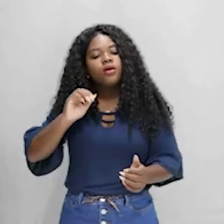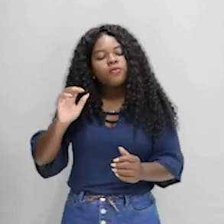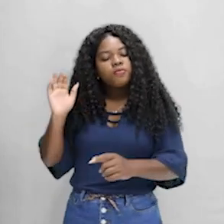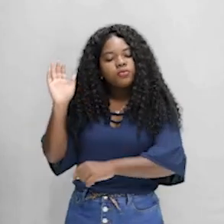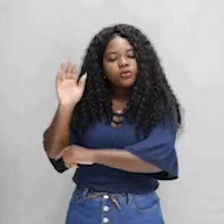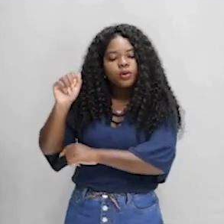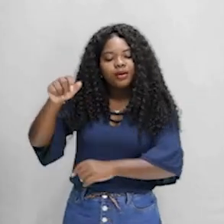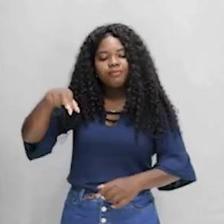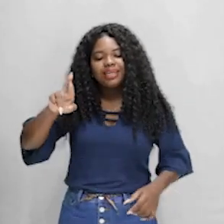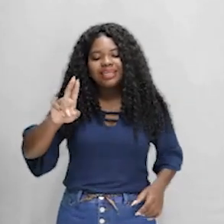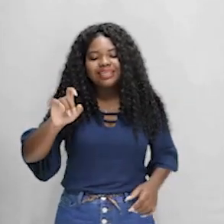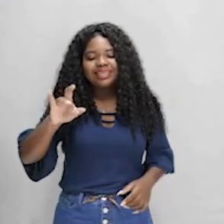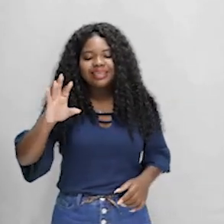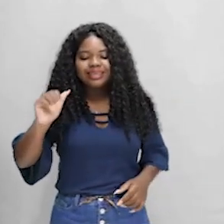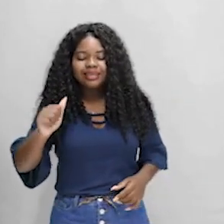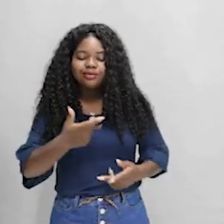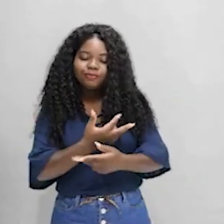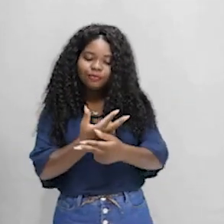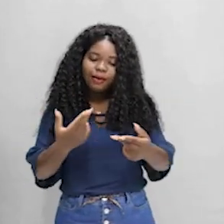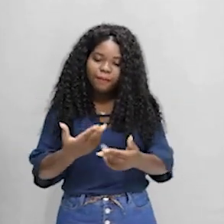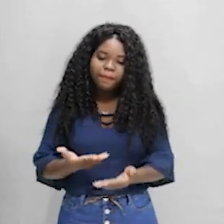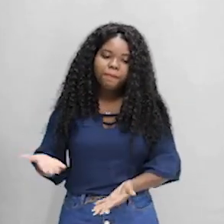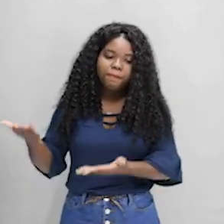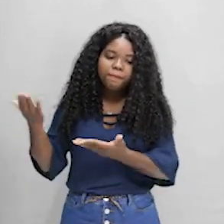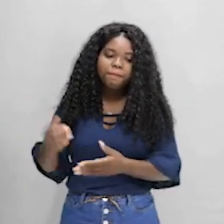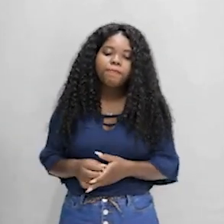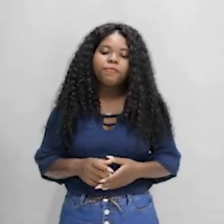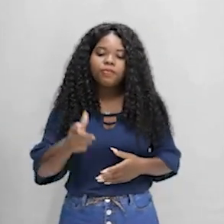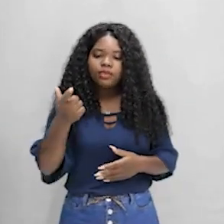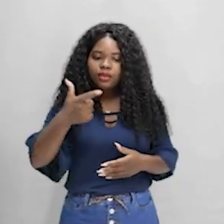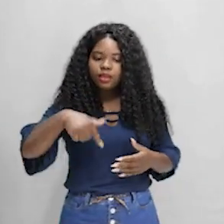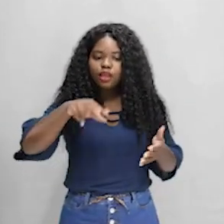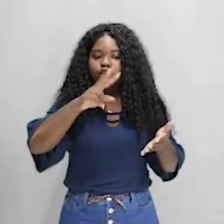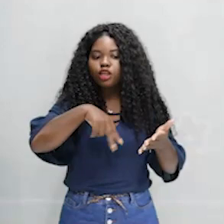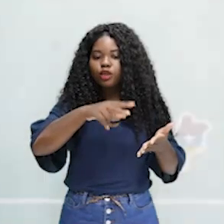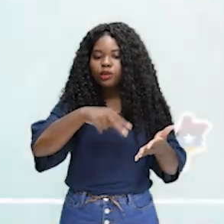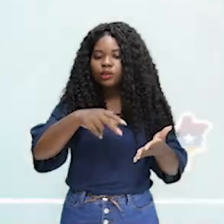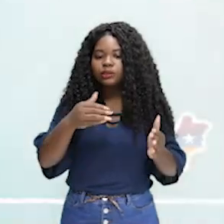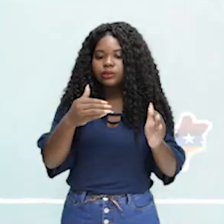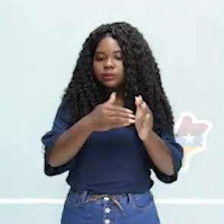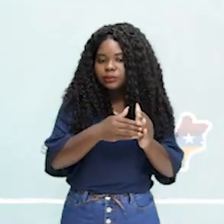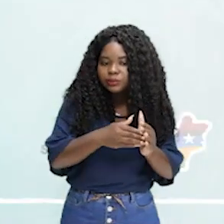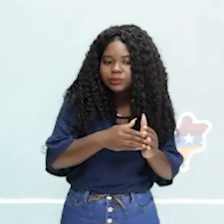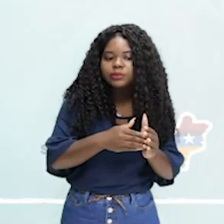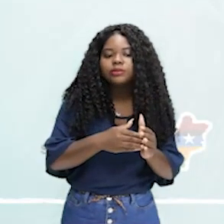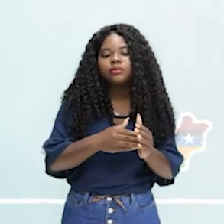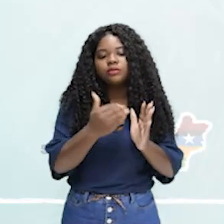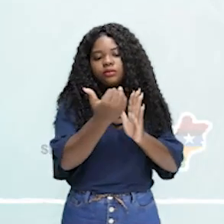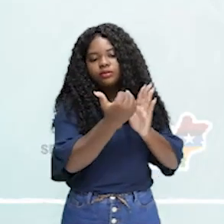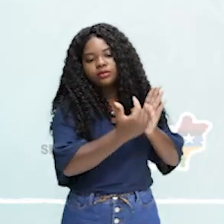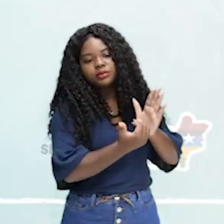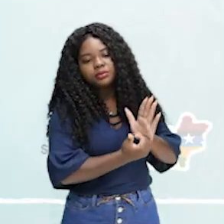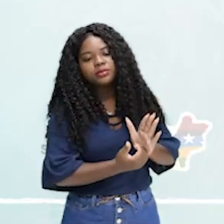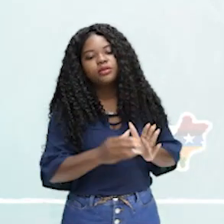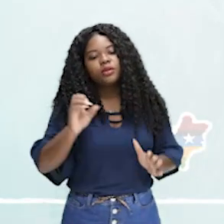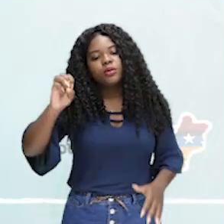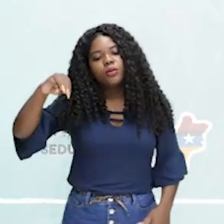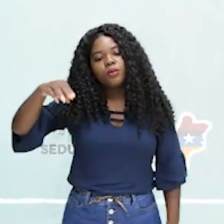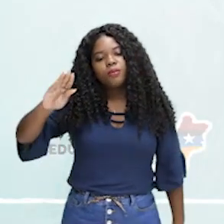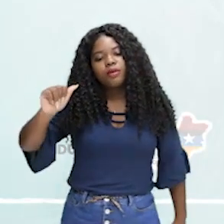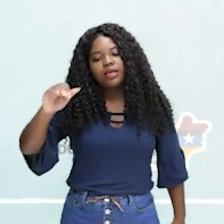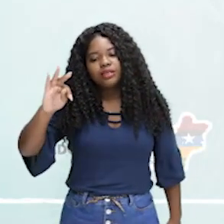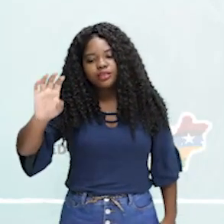são modalidades do esporte de invasão. Por último aqui, das classificações dos esportes, tem o esporte de